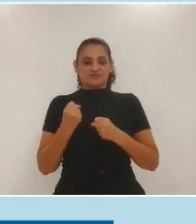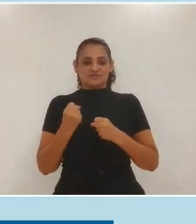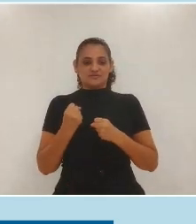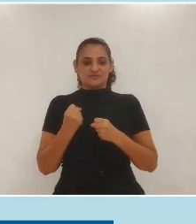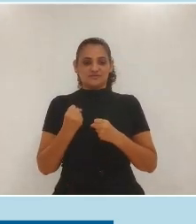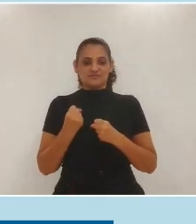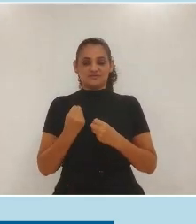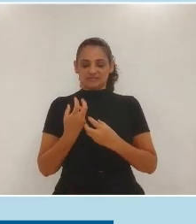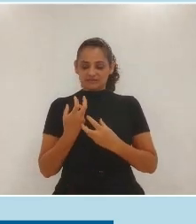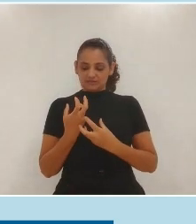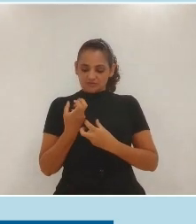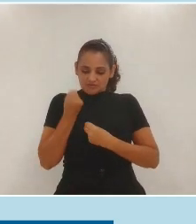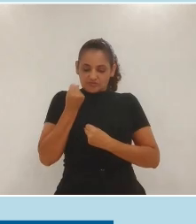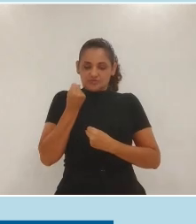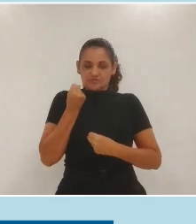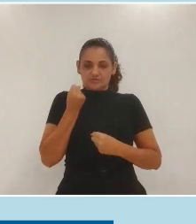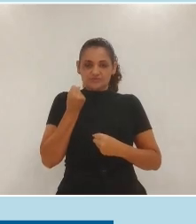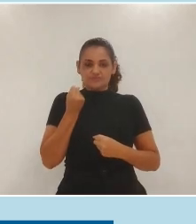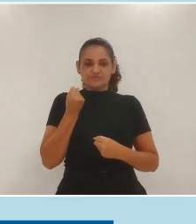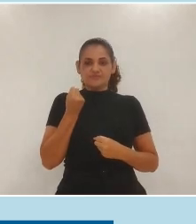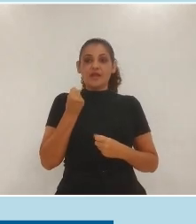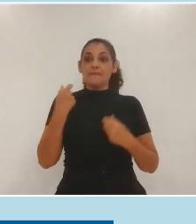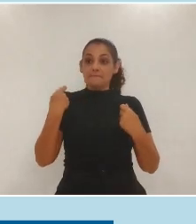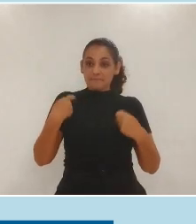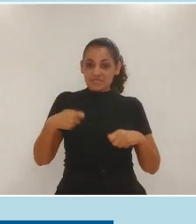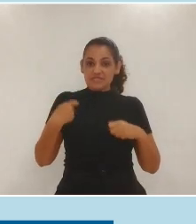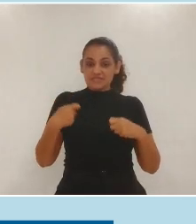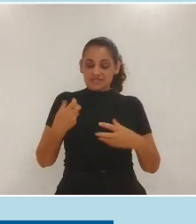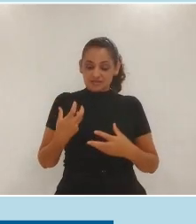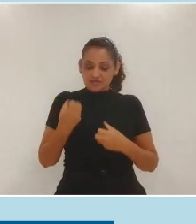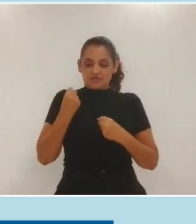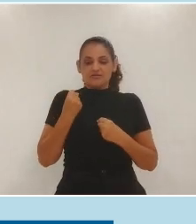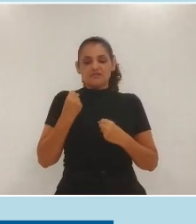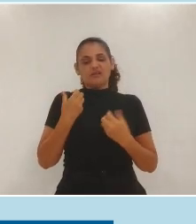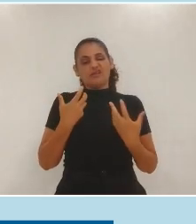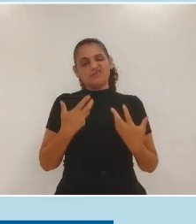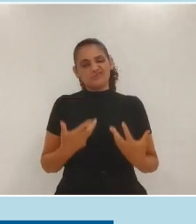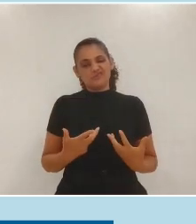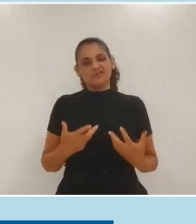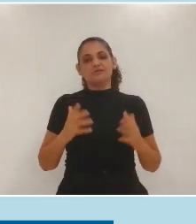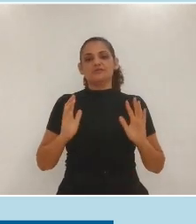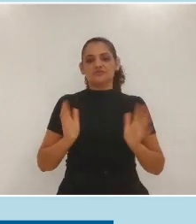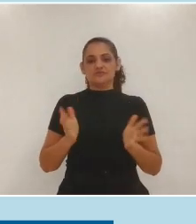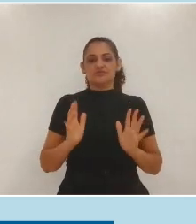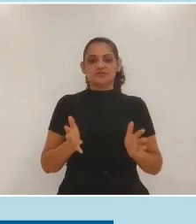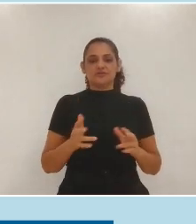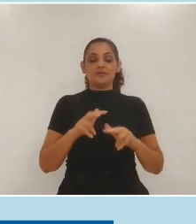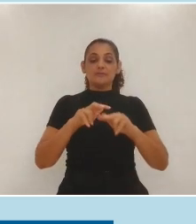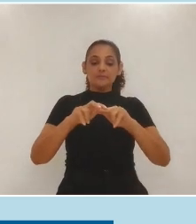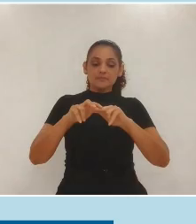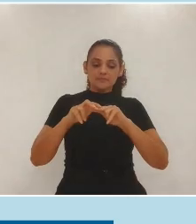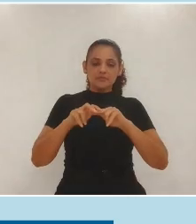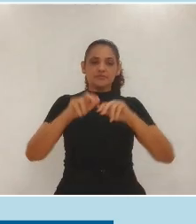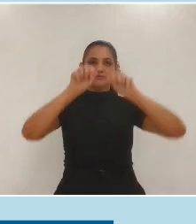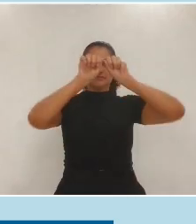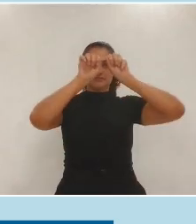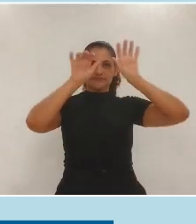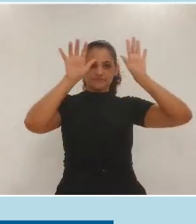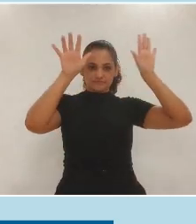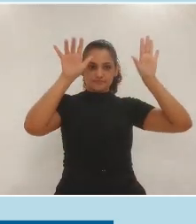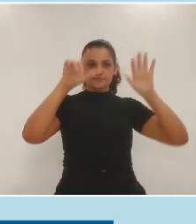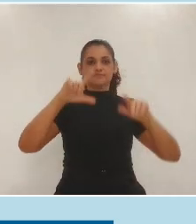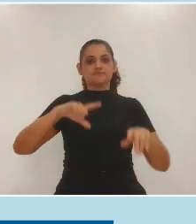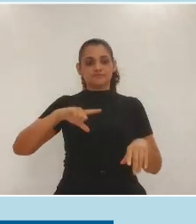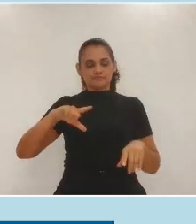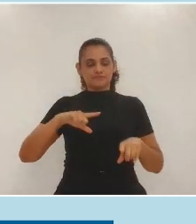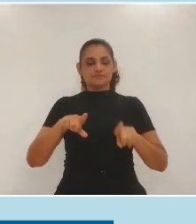precisa realmente contrair, você está cansada, você já está mole, está molinha. É por isso que autistas e pessoas com síndrome